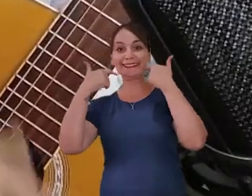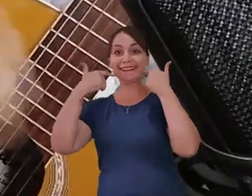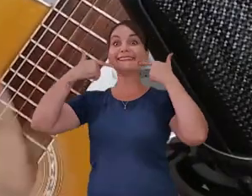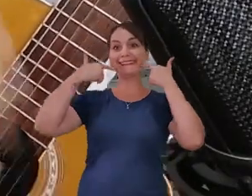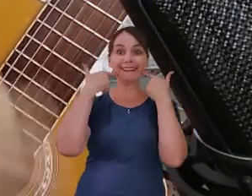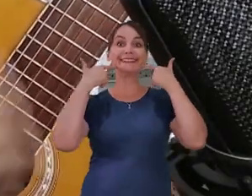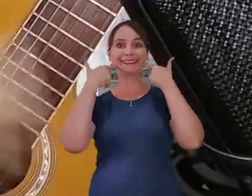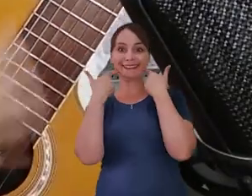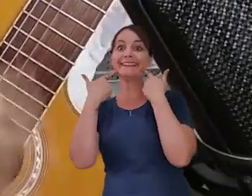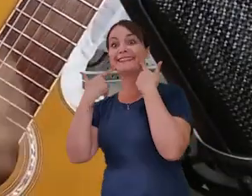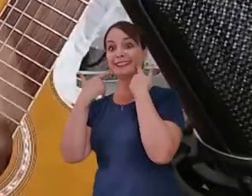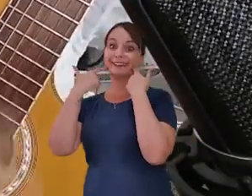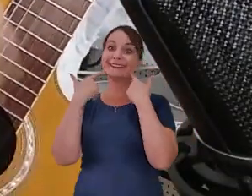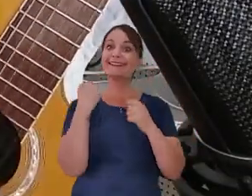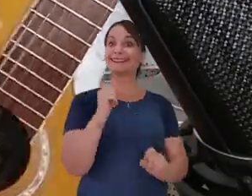sorri.